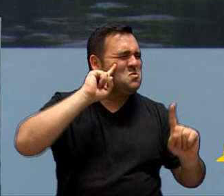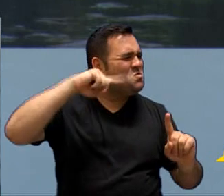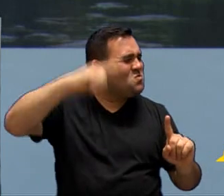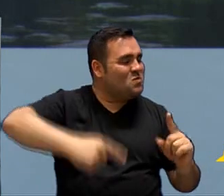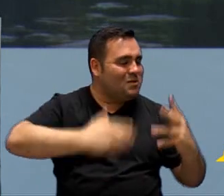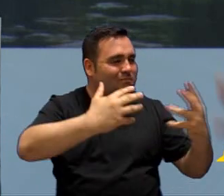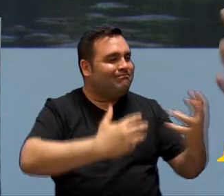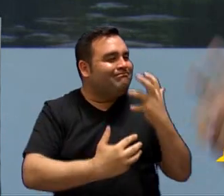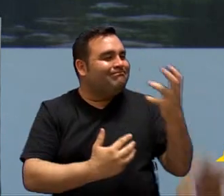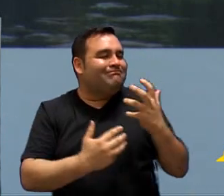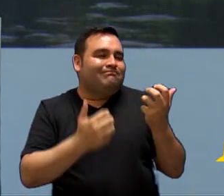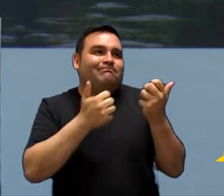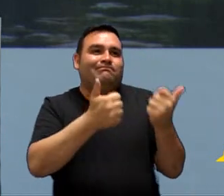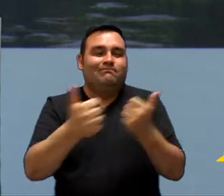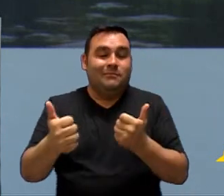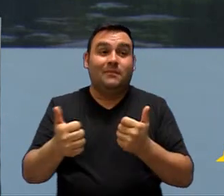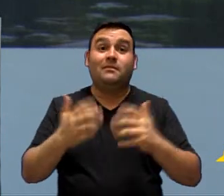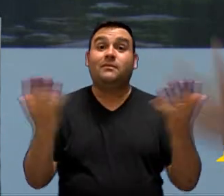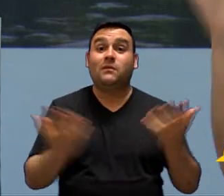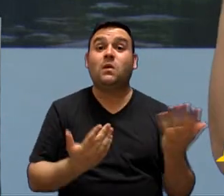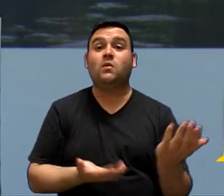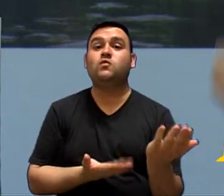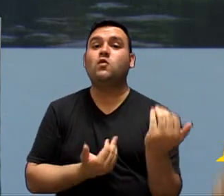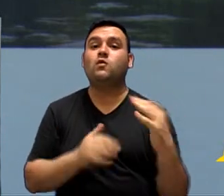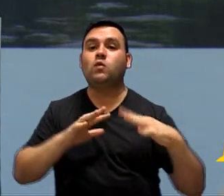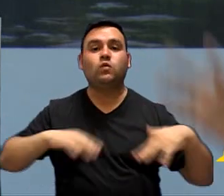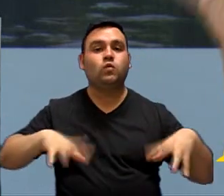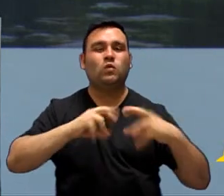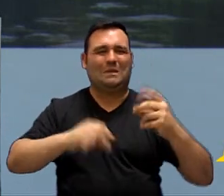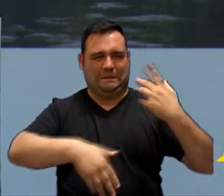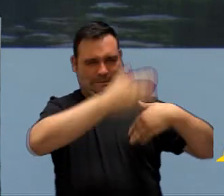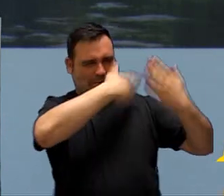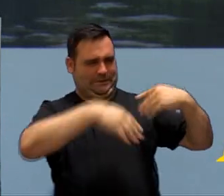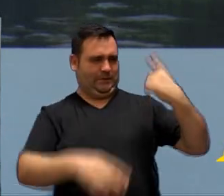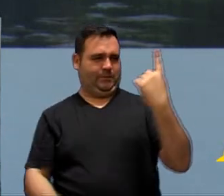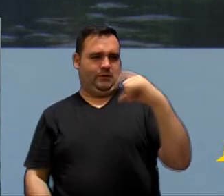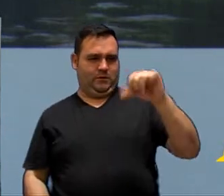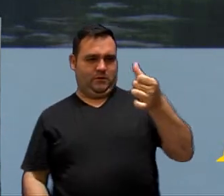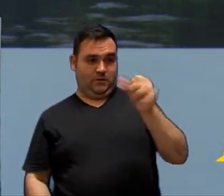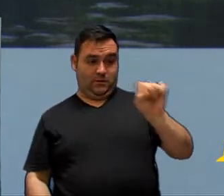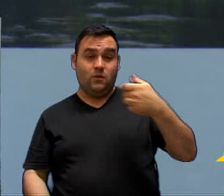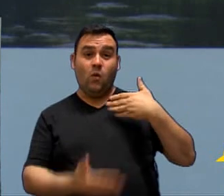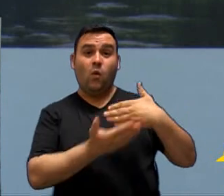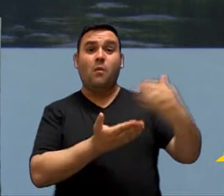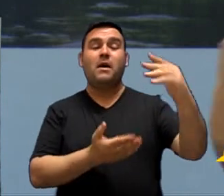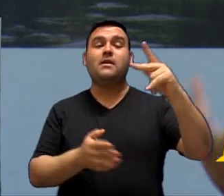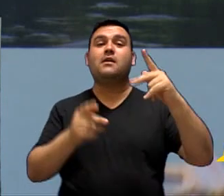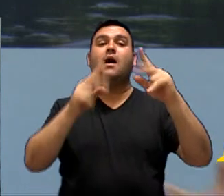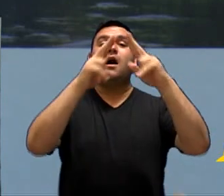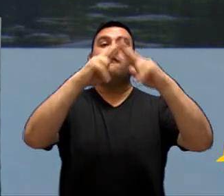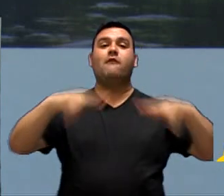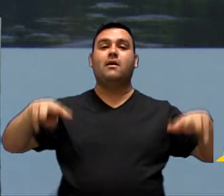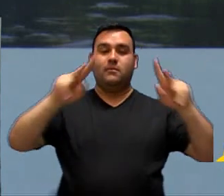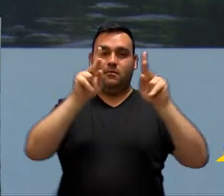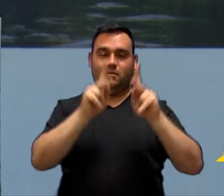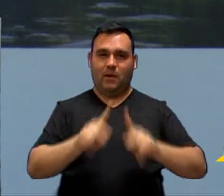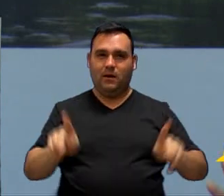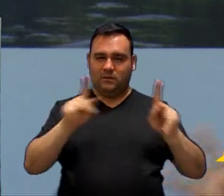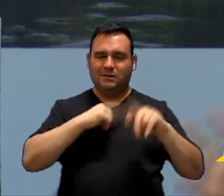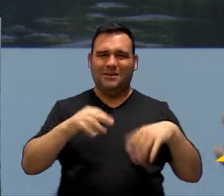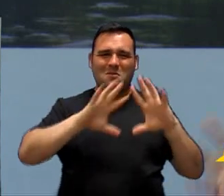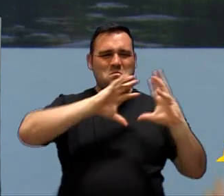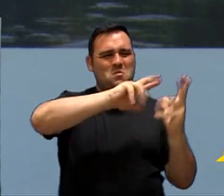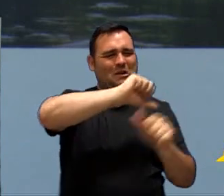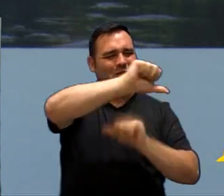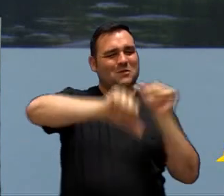dias. Mas, bem, esses adolescentes, esses jovens lá de 68, começaram em Paris um movimento que mudou o mundo,